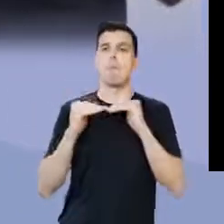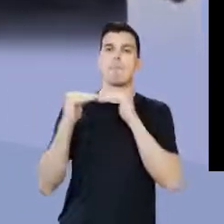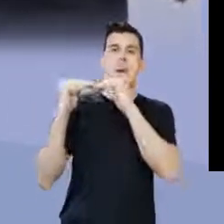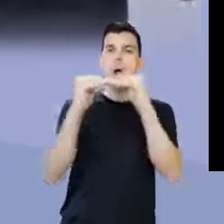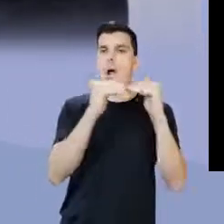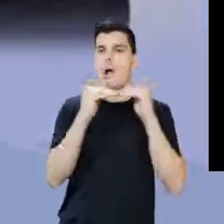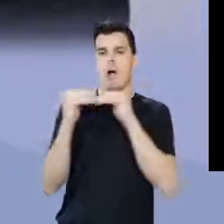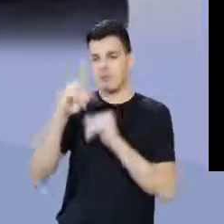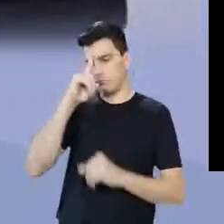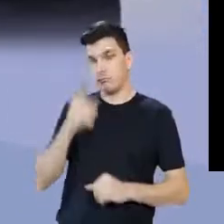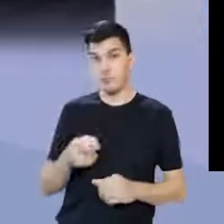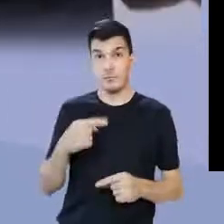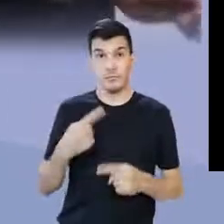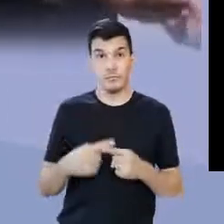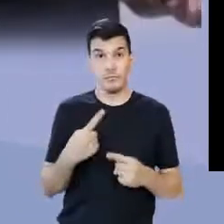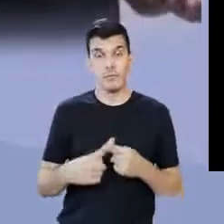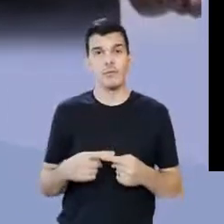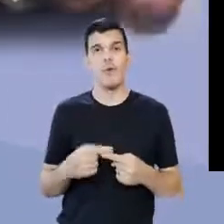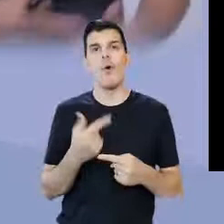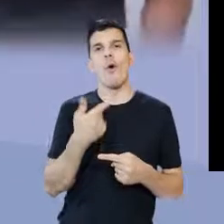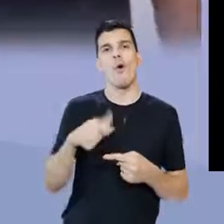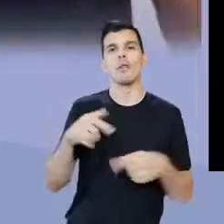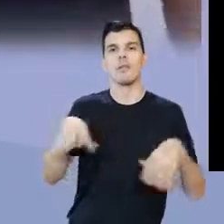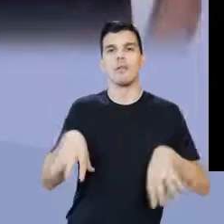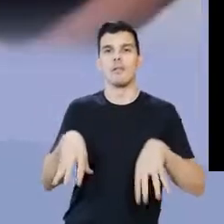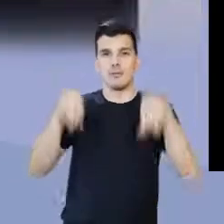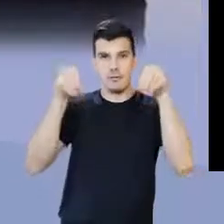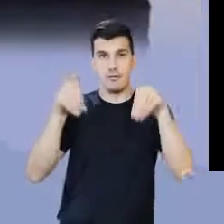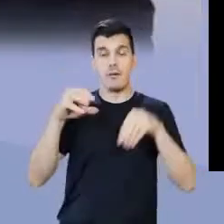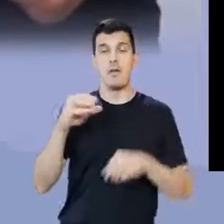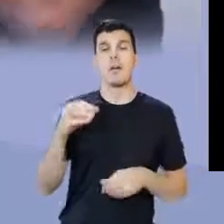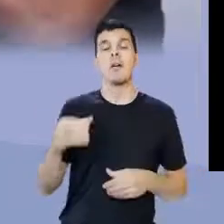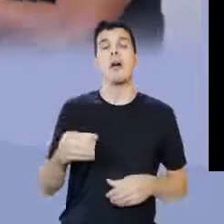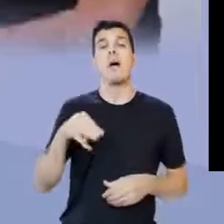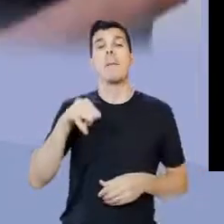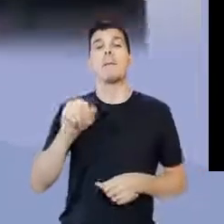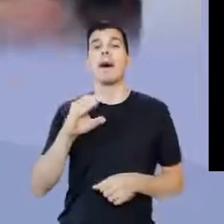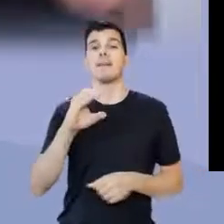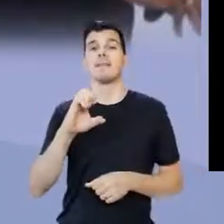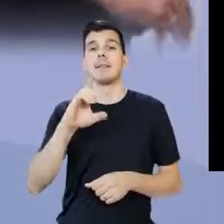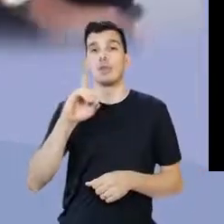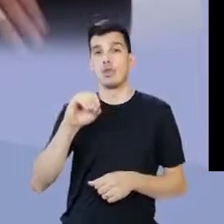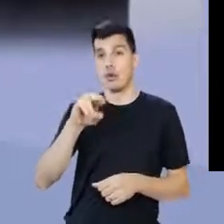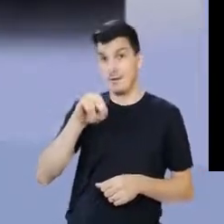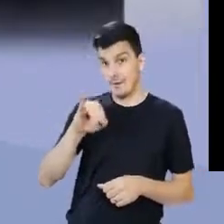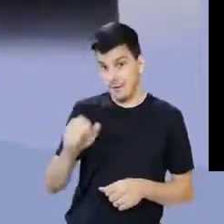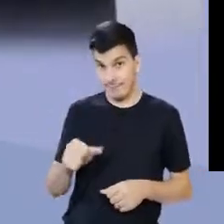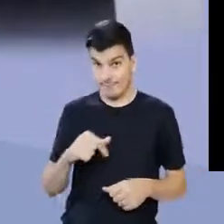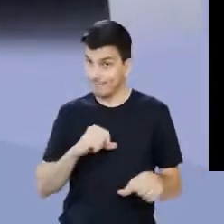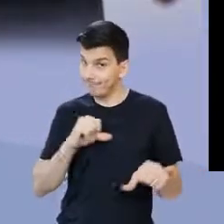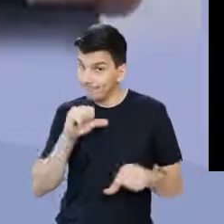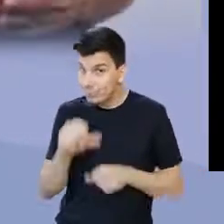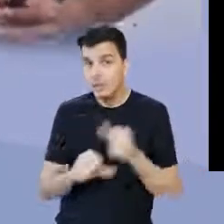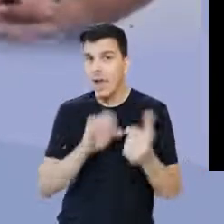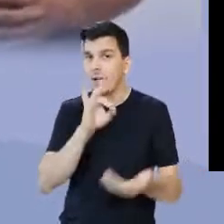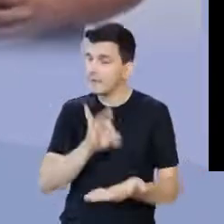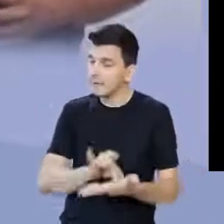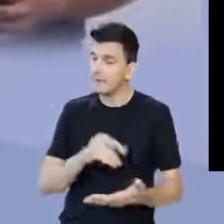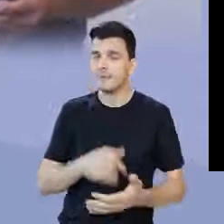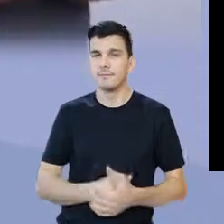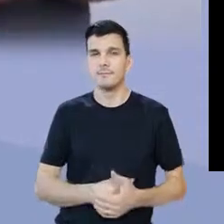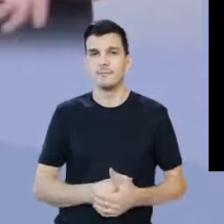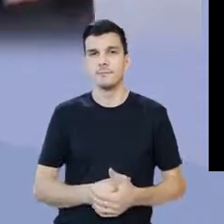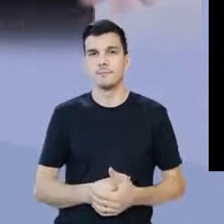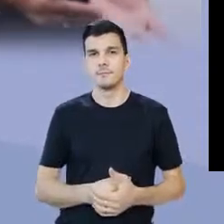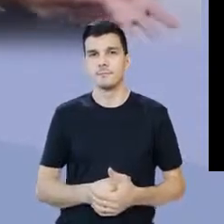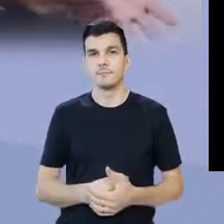mundo grego, porque logo, logo vem a Macedônia e aí derruba e sai dominando tudo, né? E